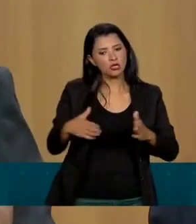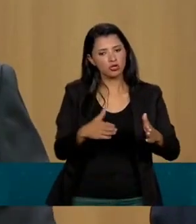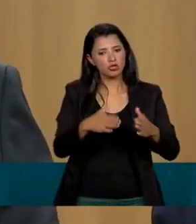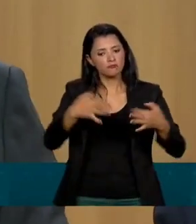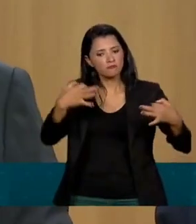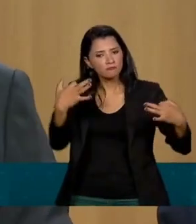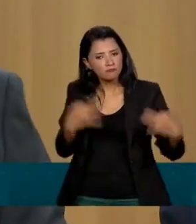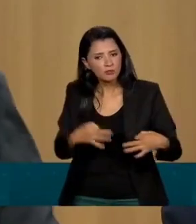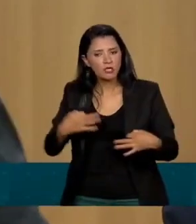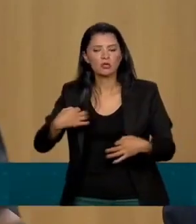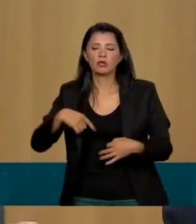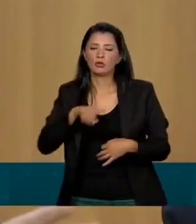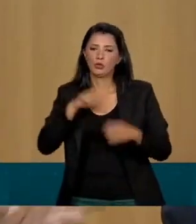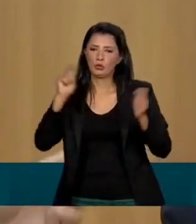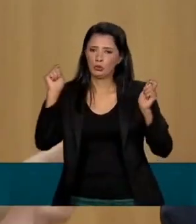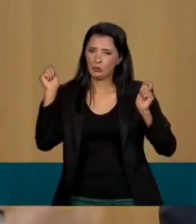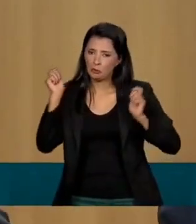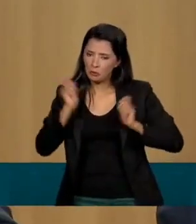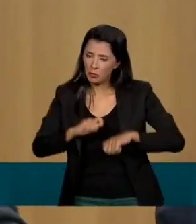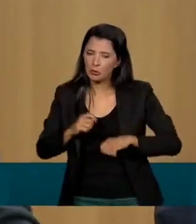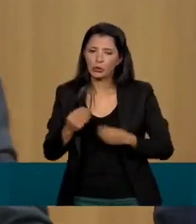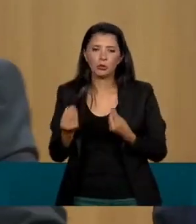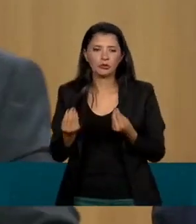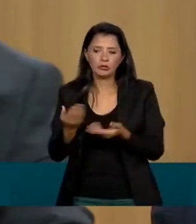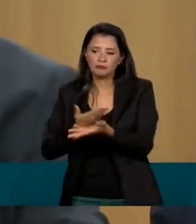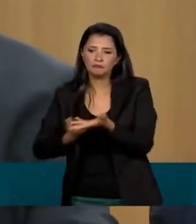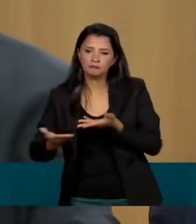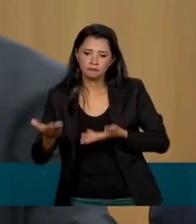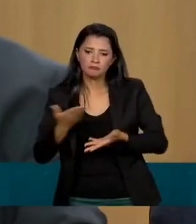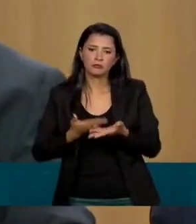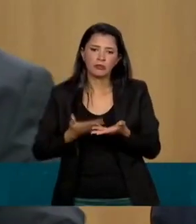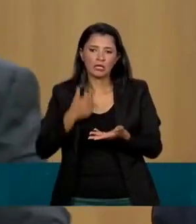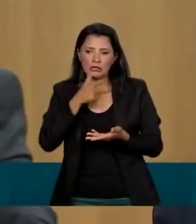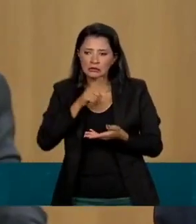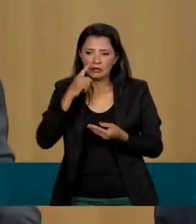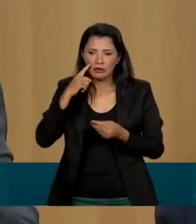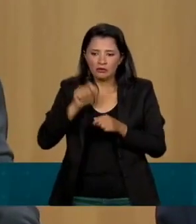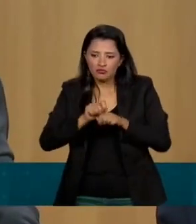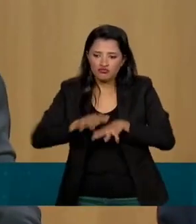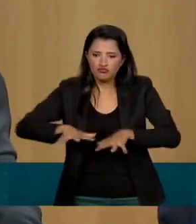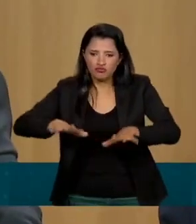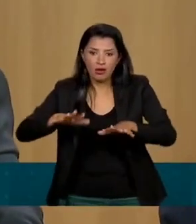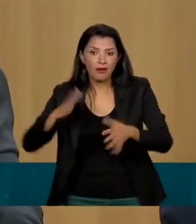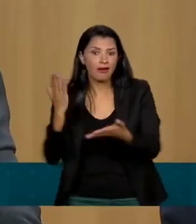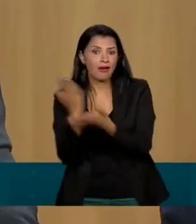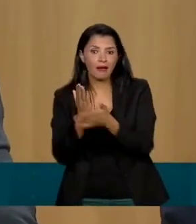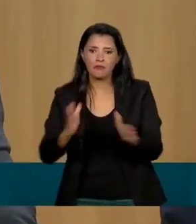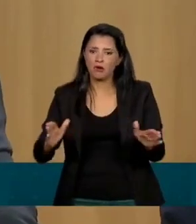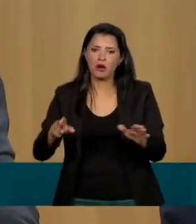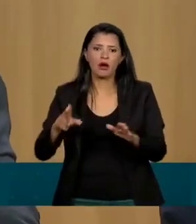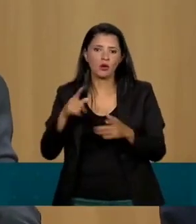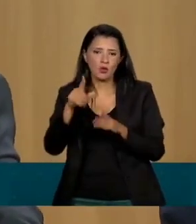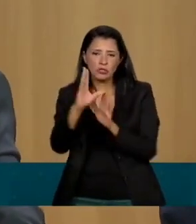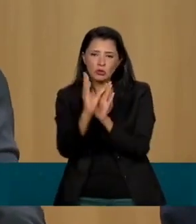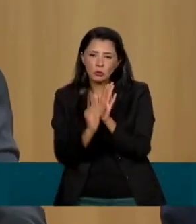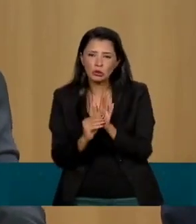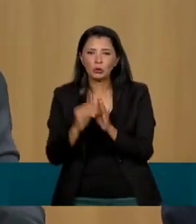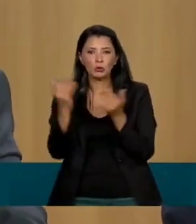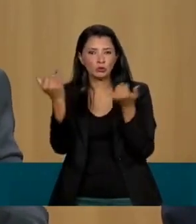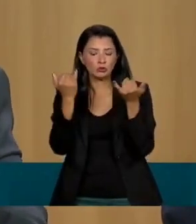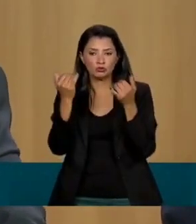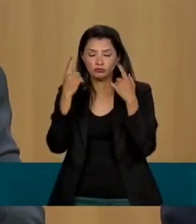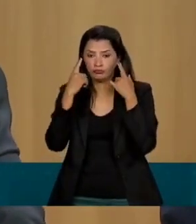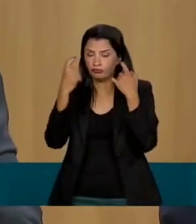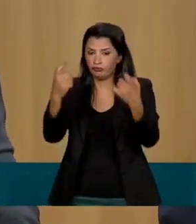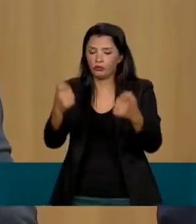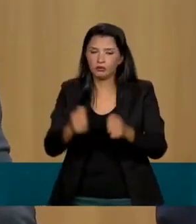trilho, para que nós possamos debelar essa avenida de propagação de conteúdos criminosos.